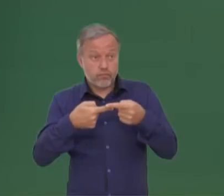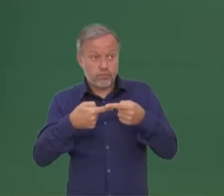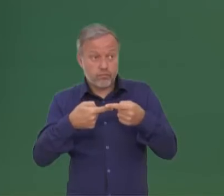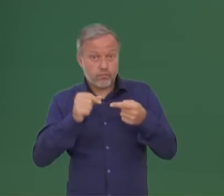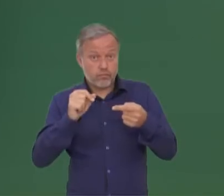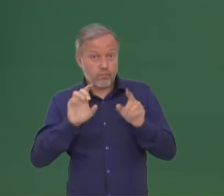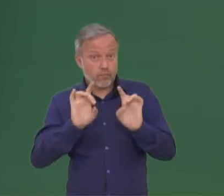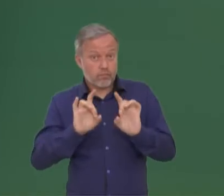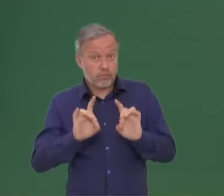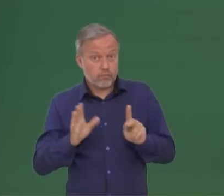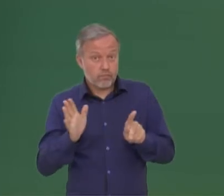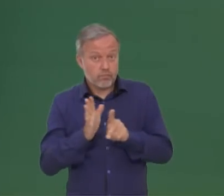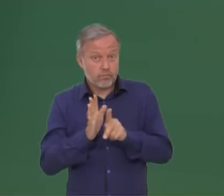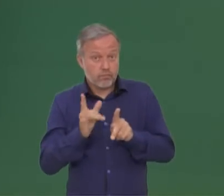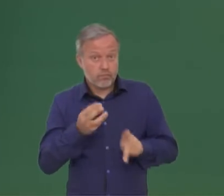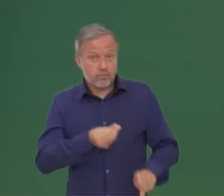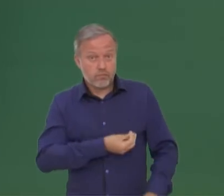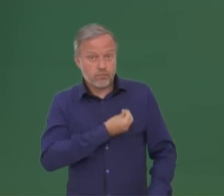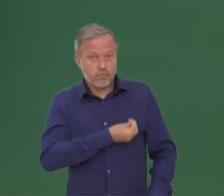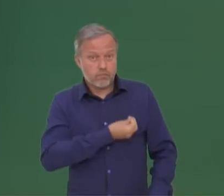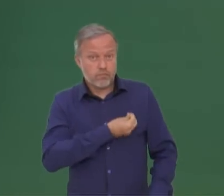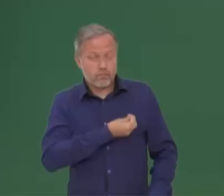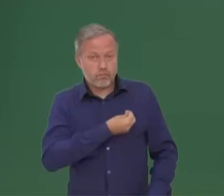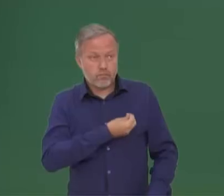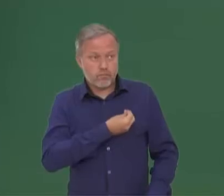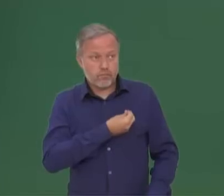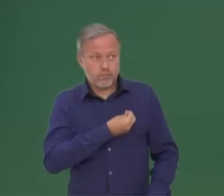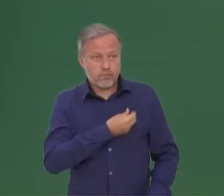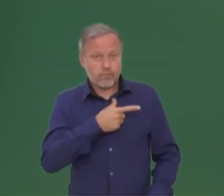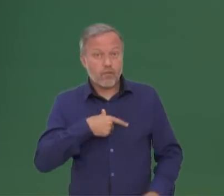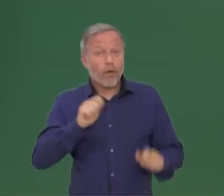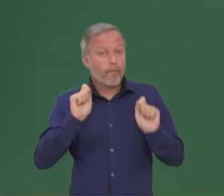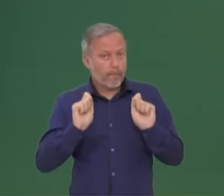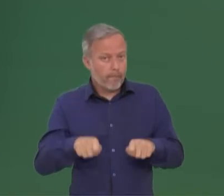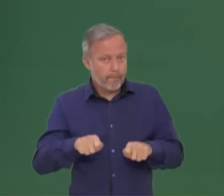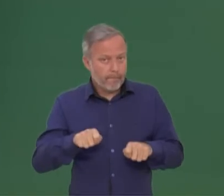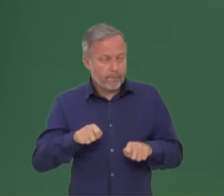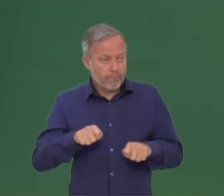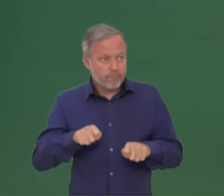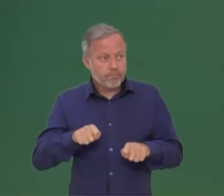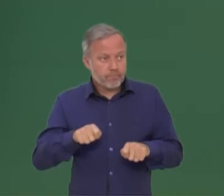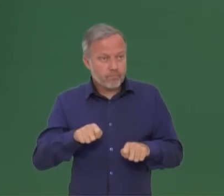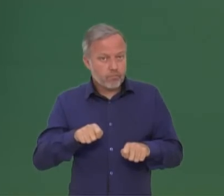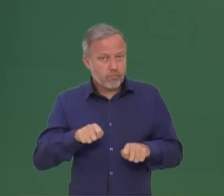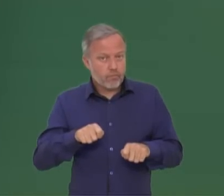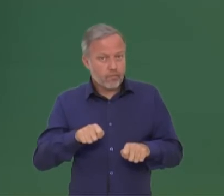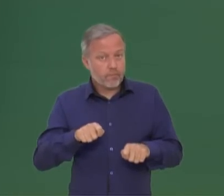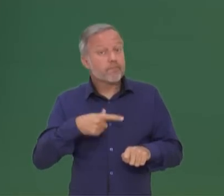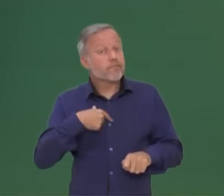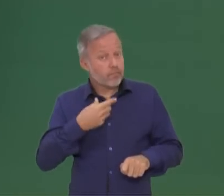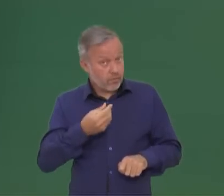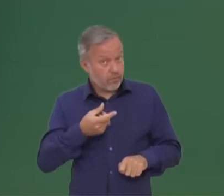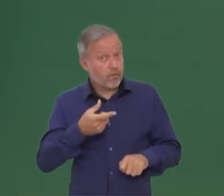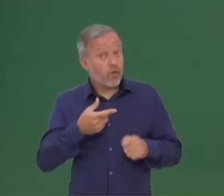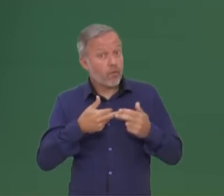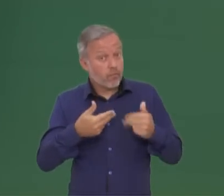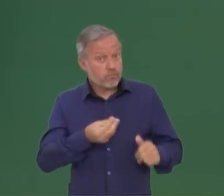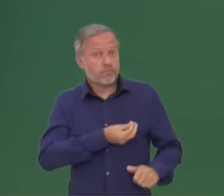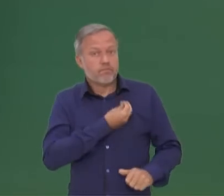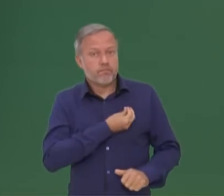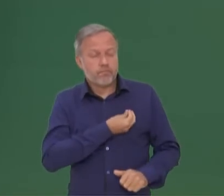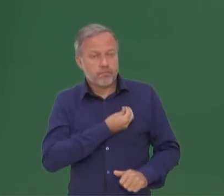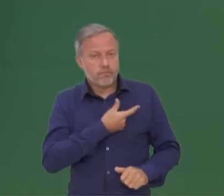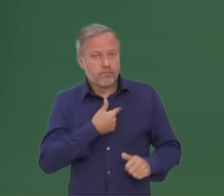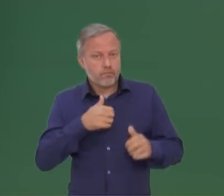são características dos seres vivos. Então, eles poderiam ser considerados seres vivos. Então, eu trago